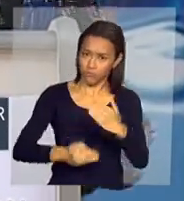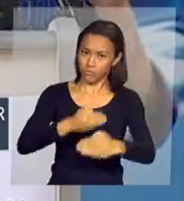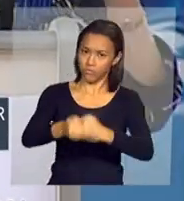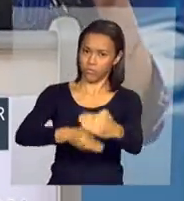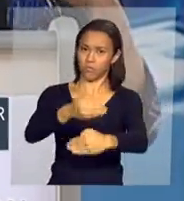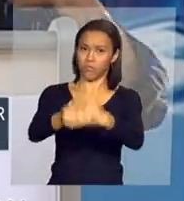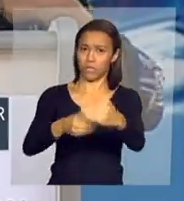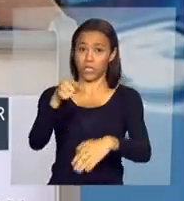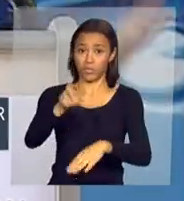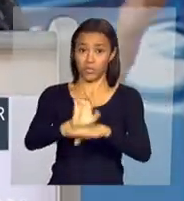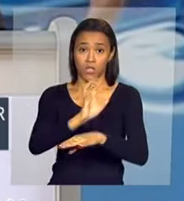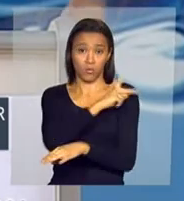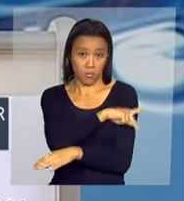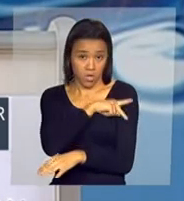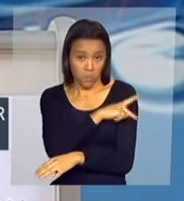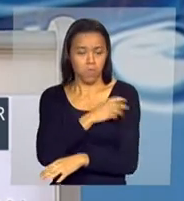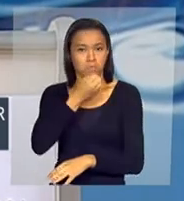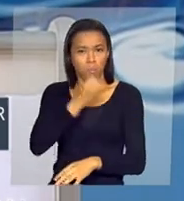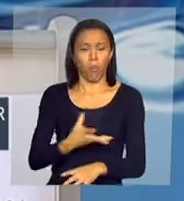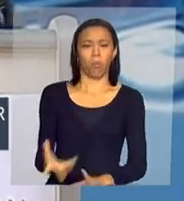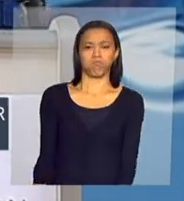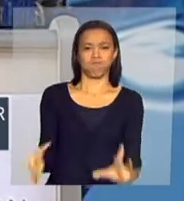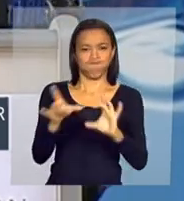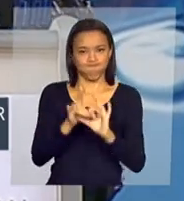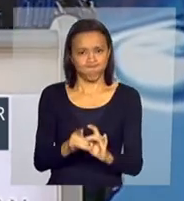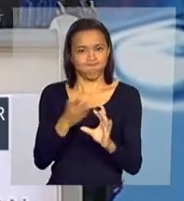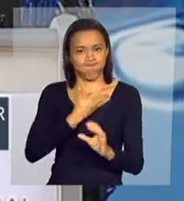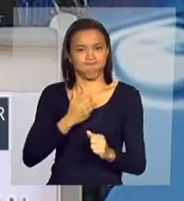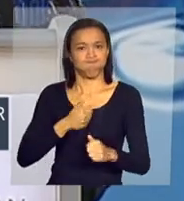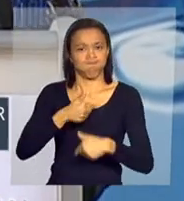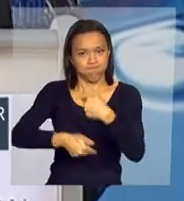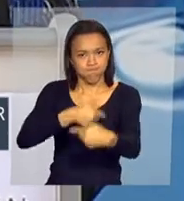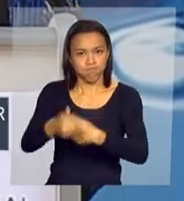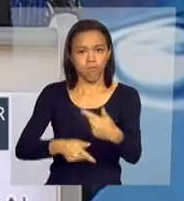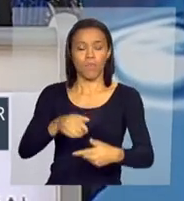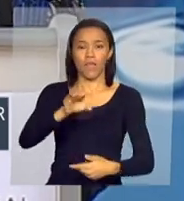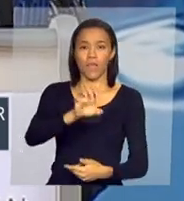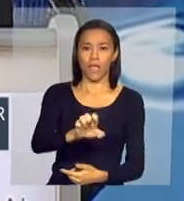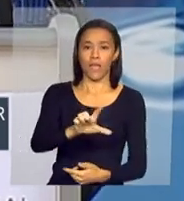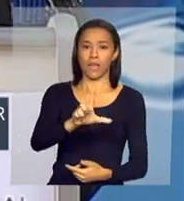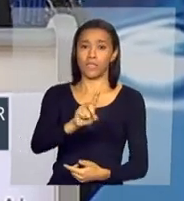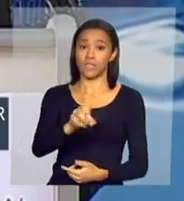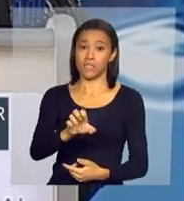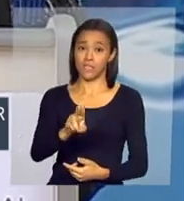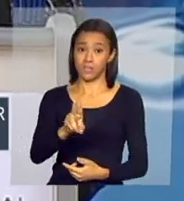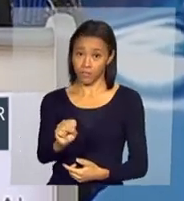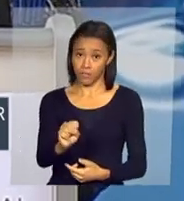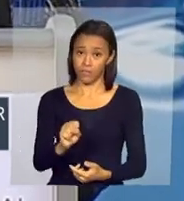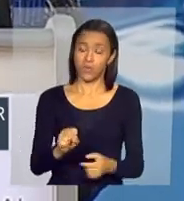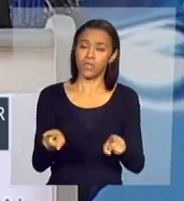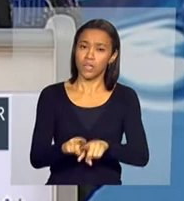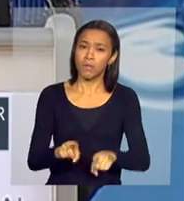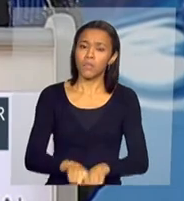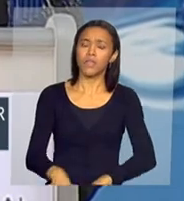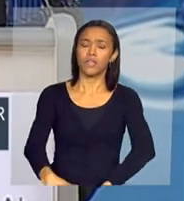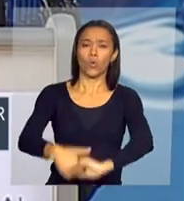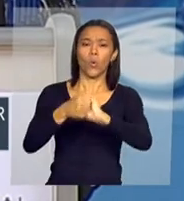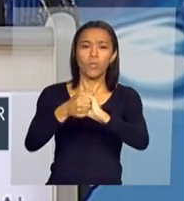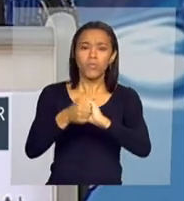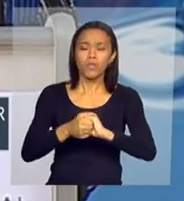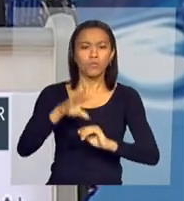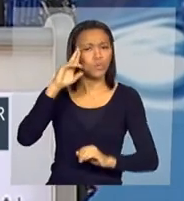Piauí, outro grande parceiro nosso, o Eliseu Moraes. Cumprimento o diretor